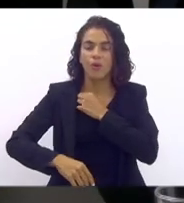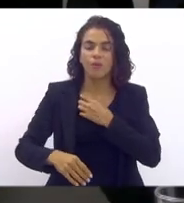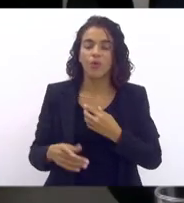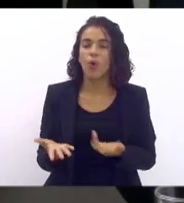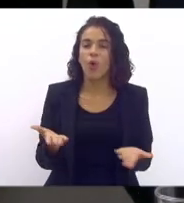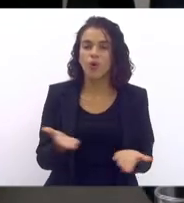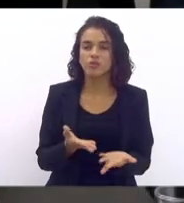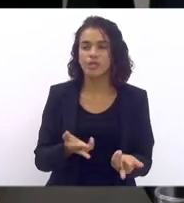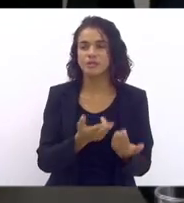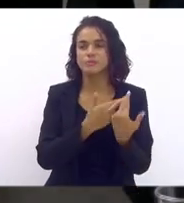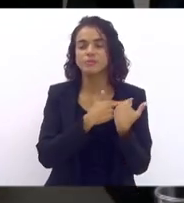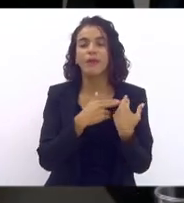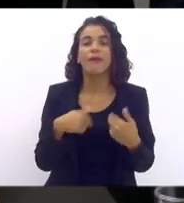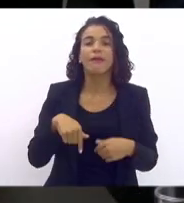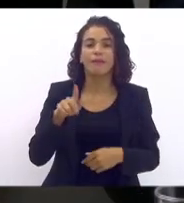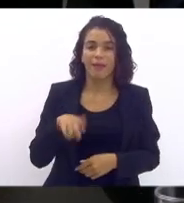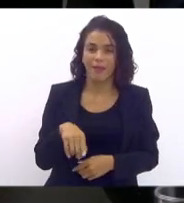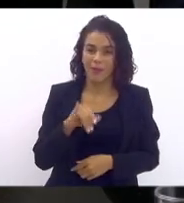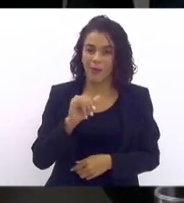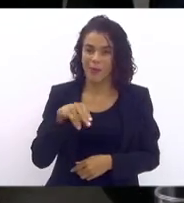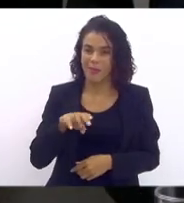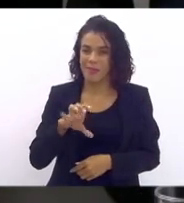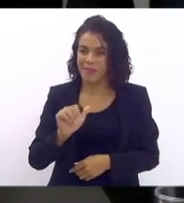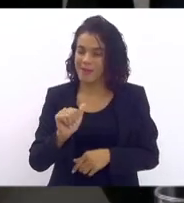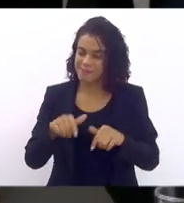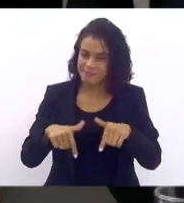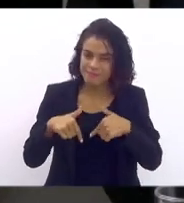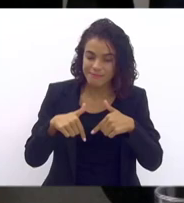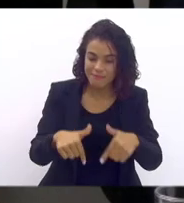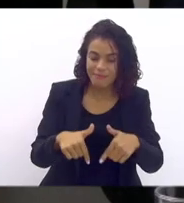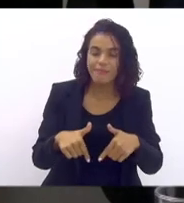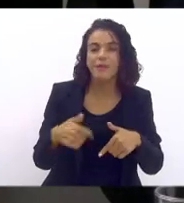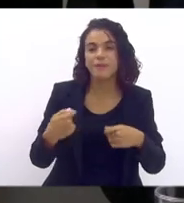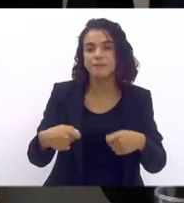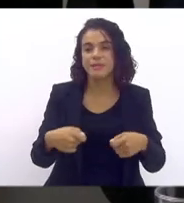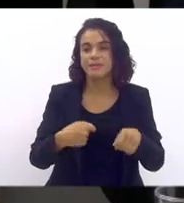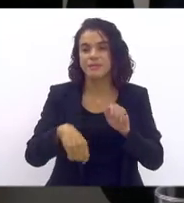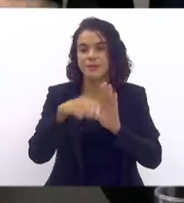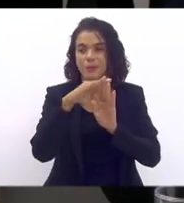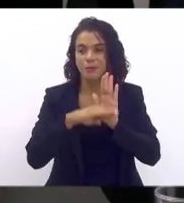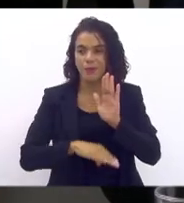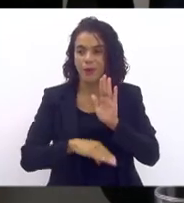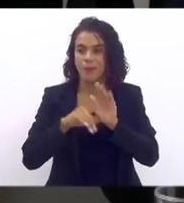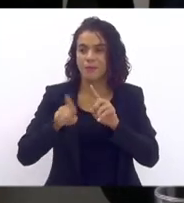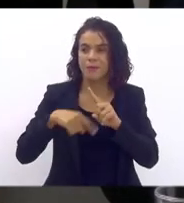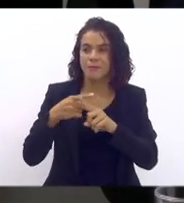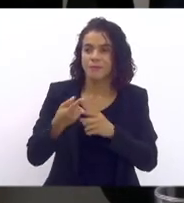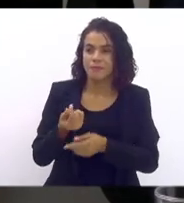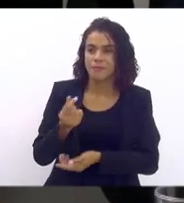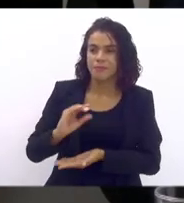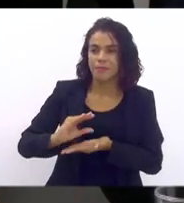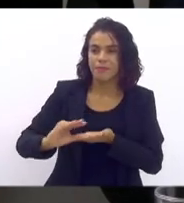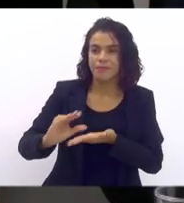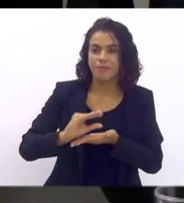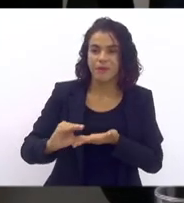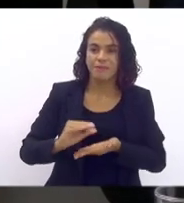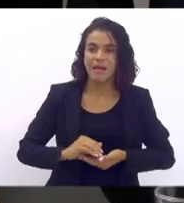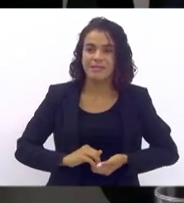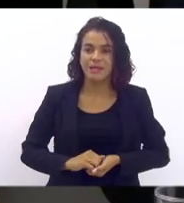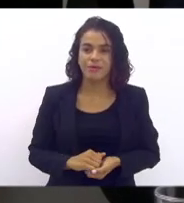cargo de quem o in tem que atuar e pro in atuar precisa de um programa com recursos né Por favor